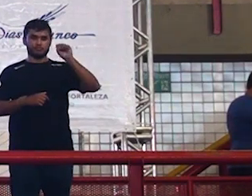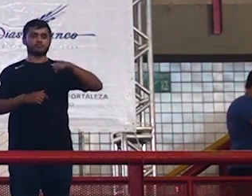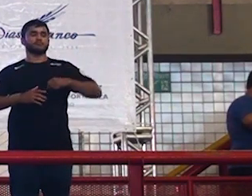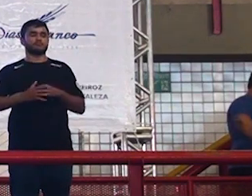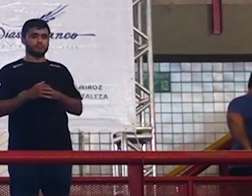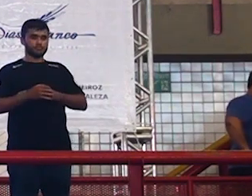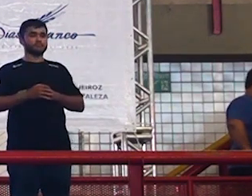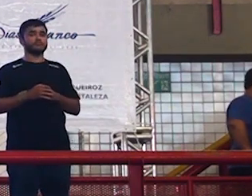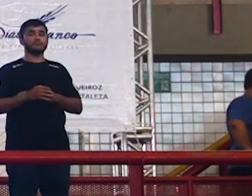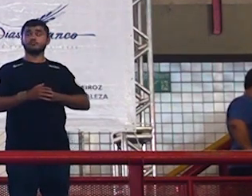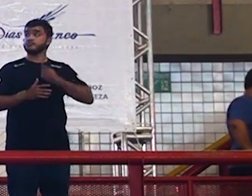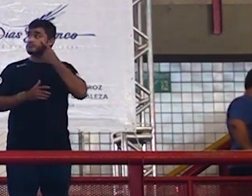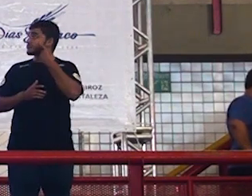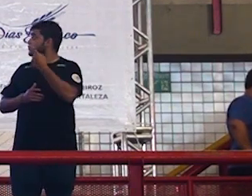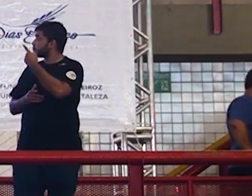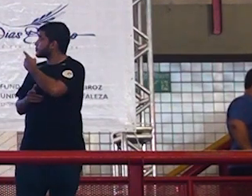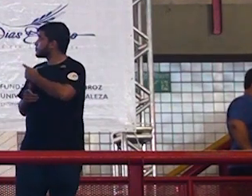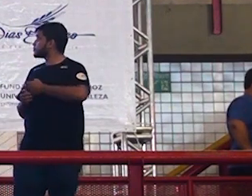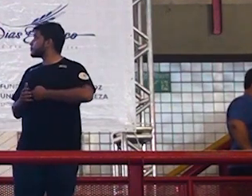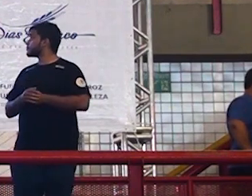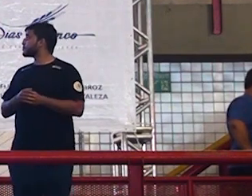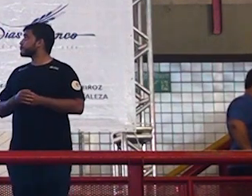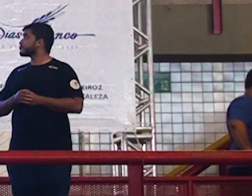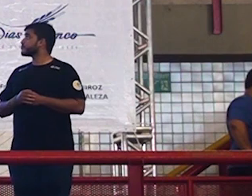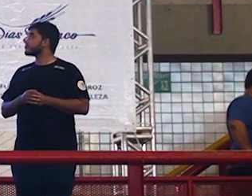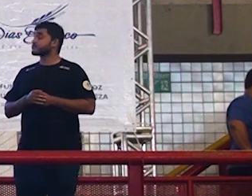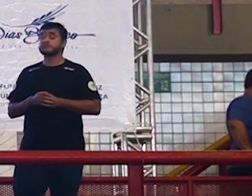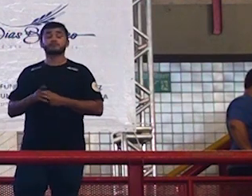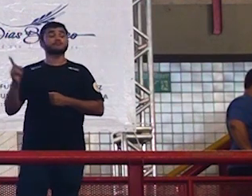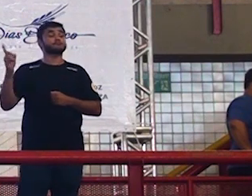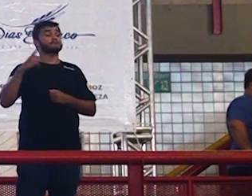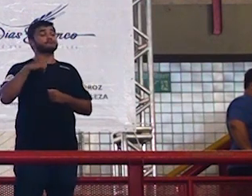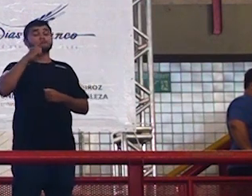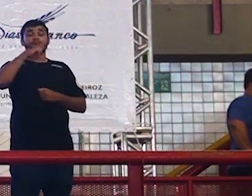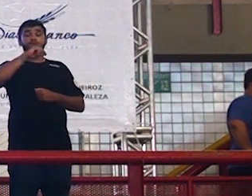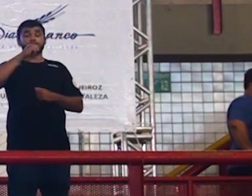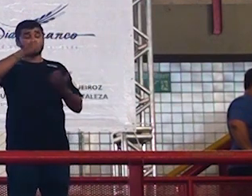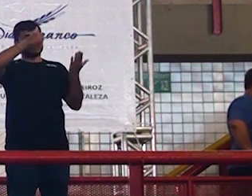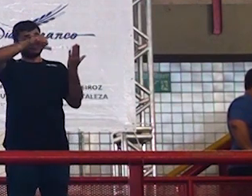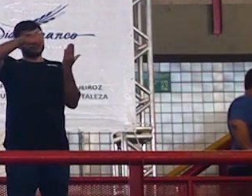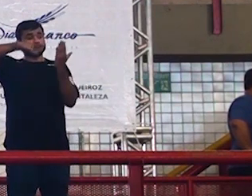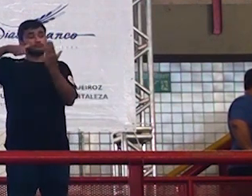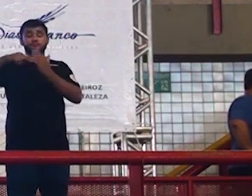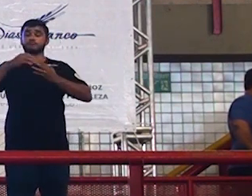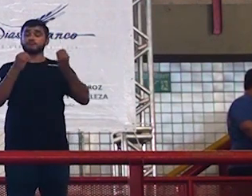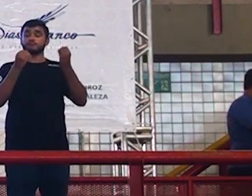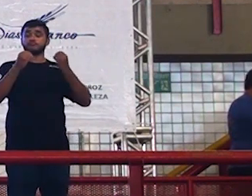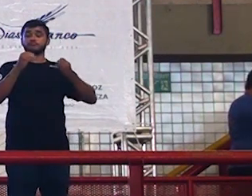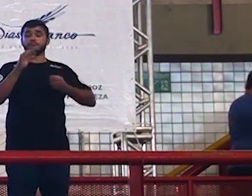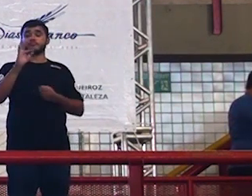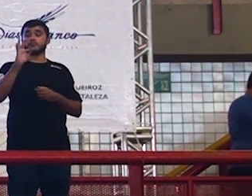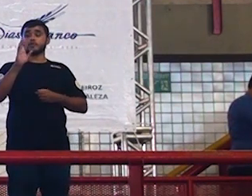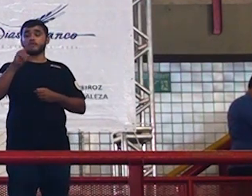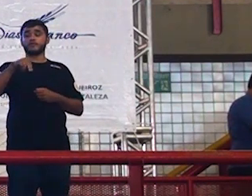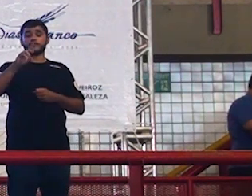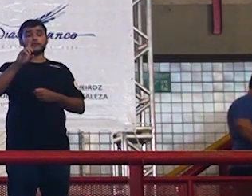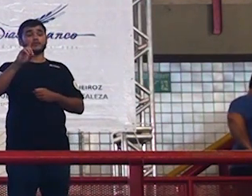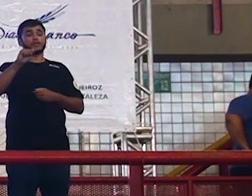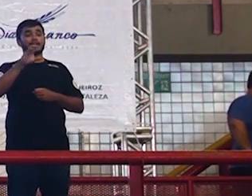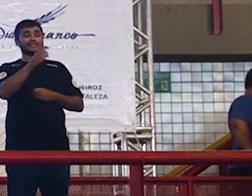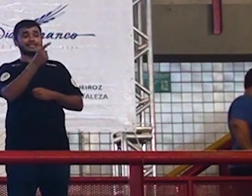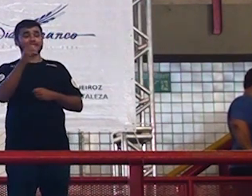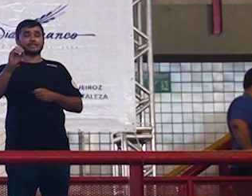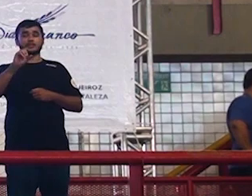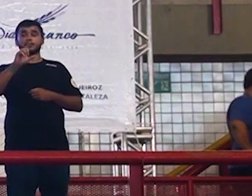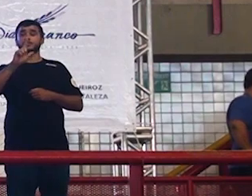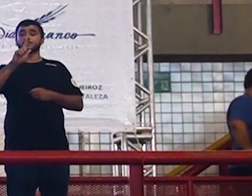novo. Está aqui, ó. Este ano, quem vai fazer o processo de redação é a Fundação